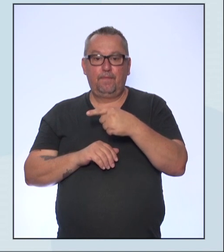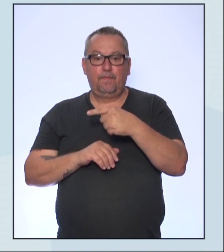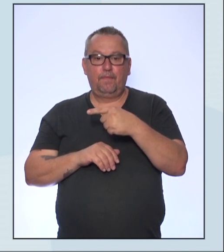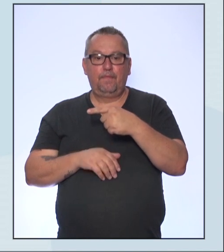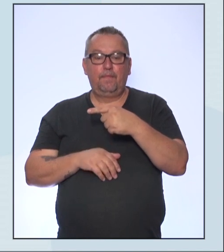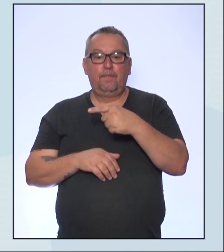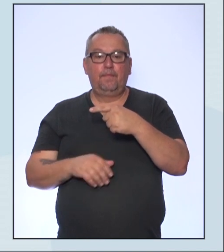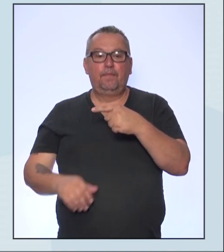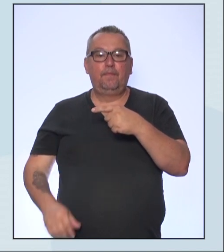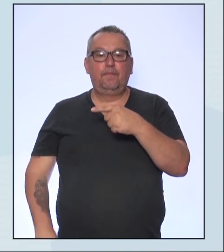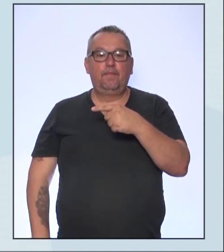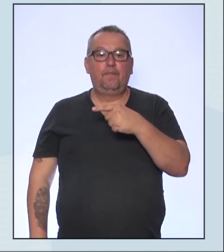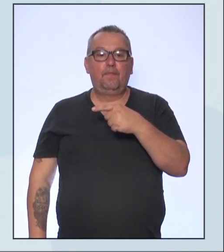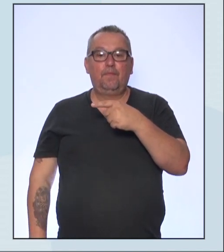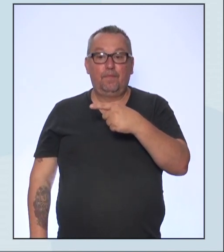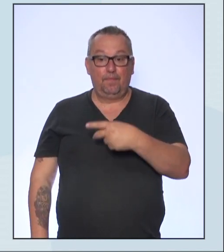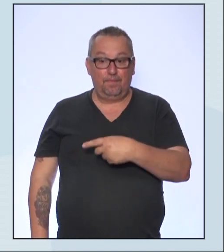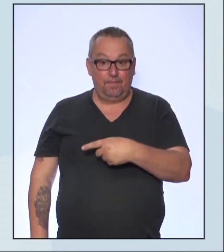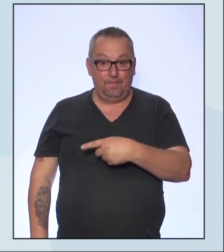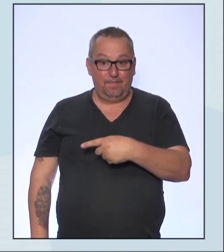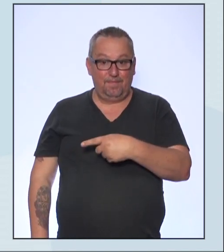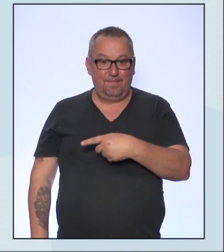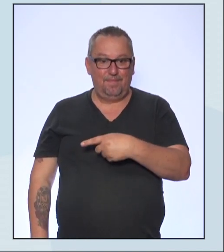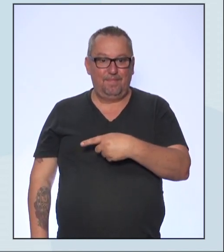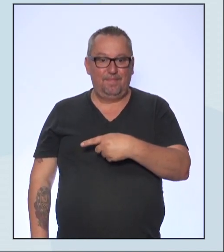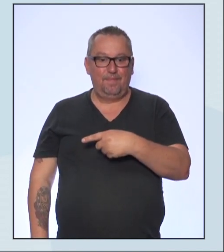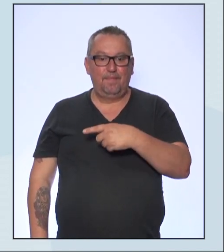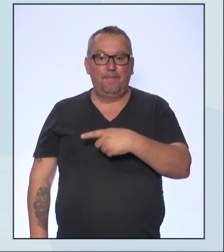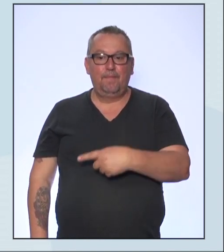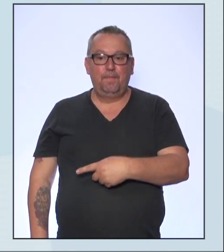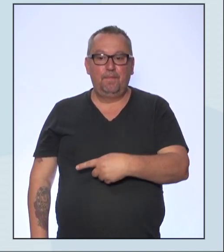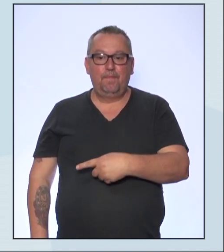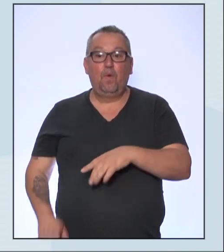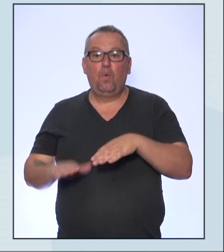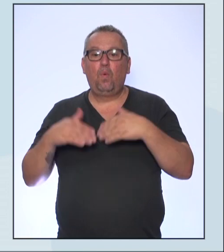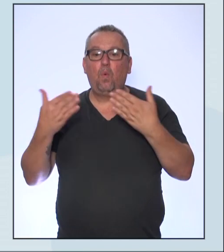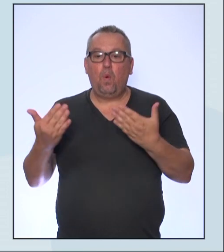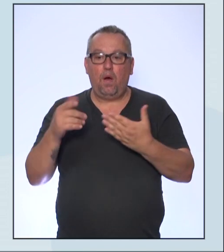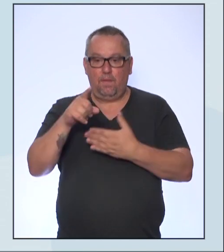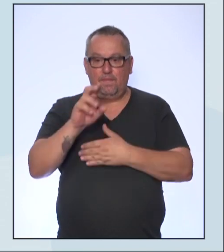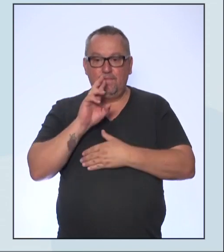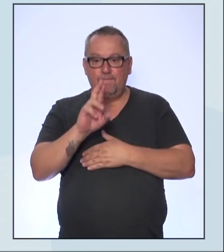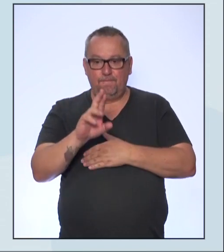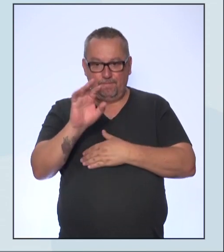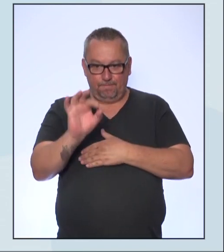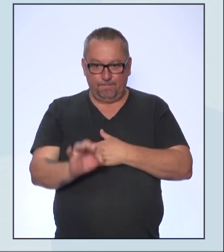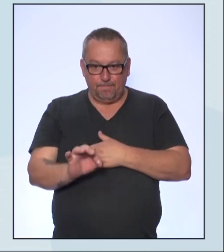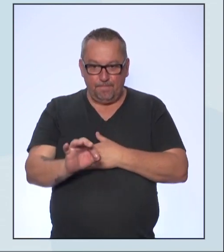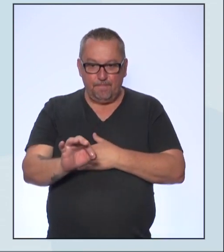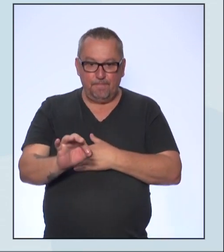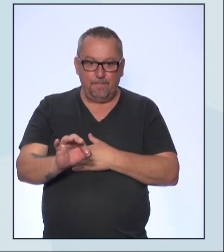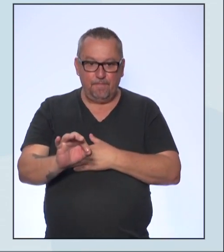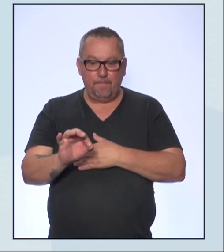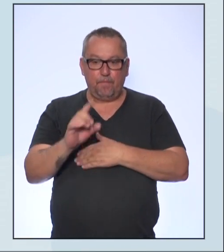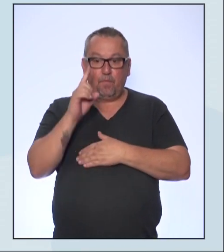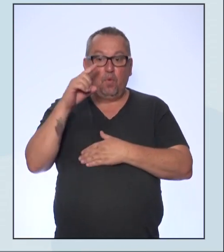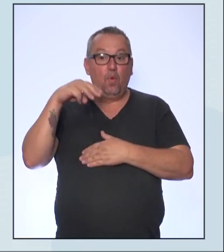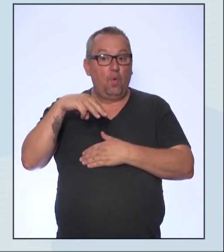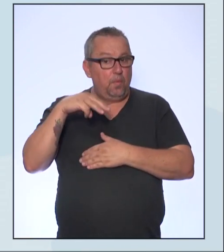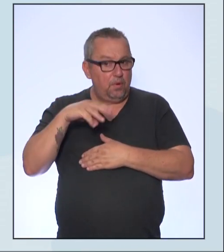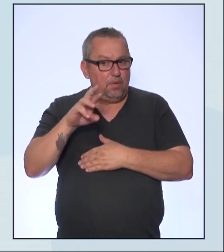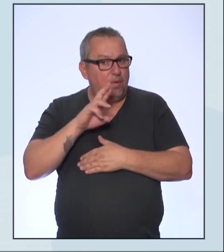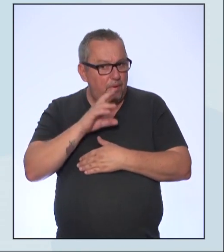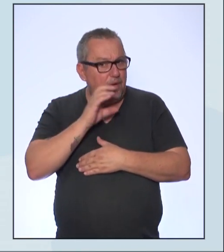metonímia. Letra C, onomatopeia. Letra D, personificação. Menos de 1 minuto para